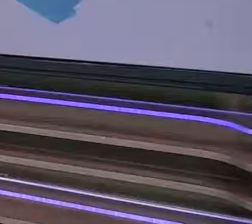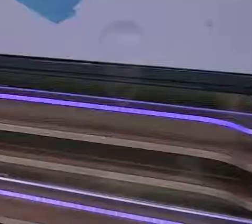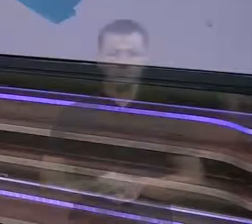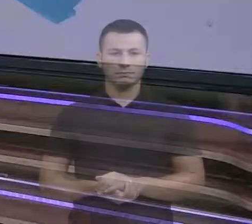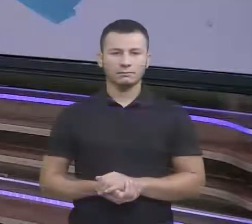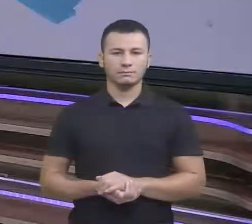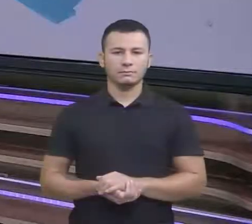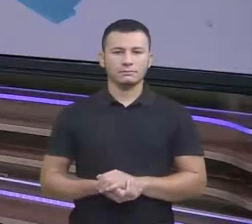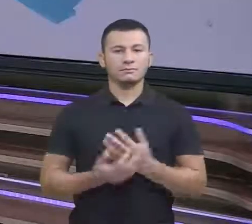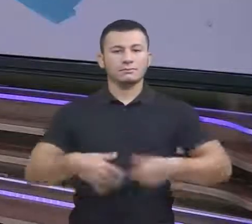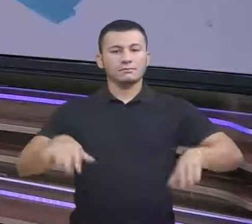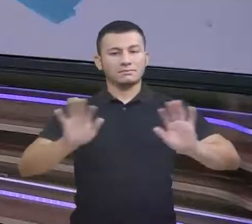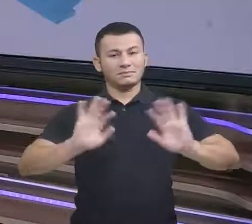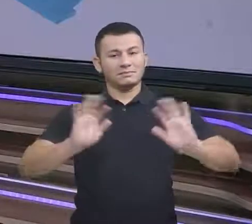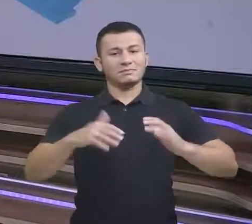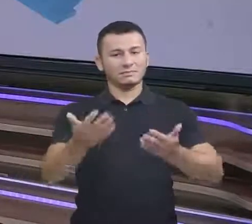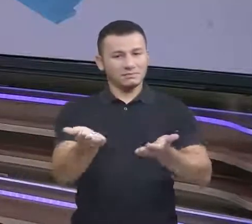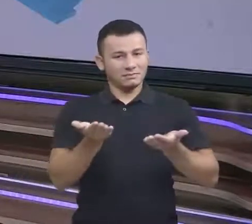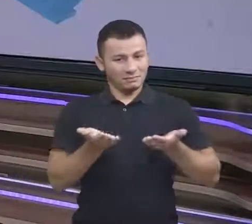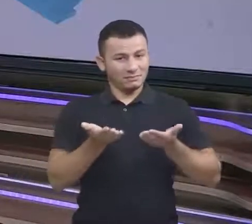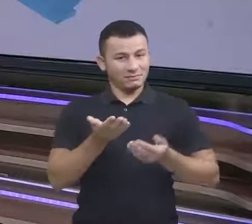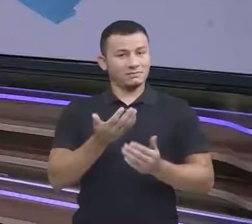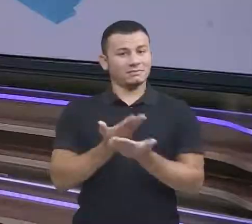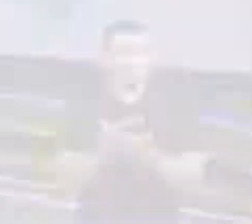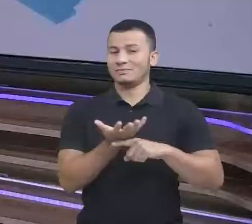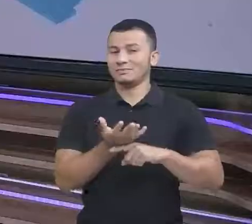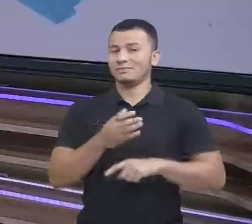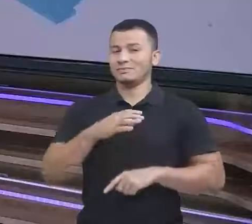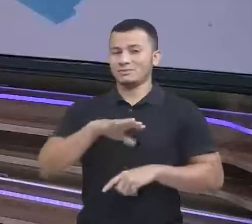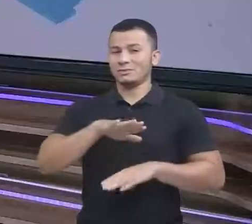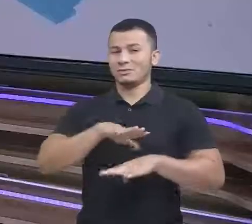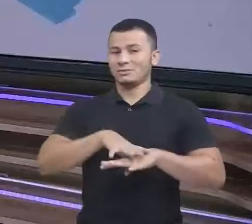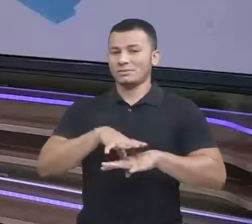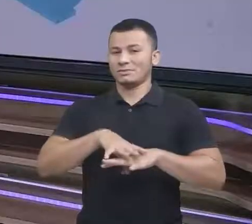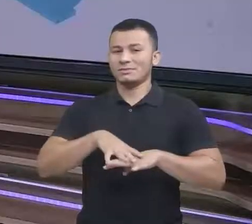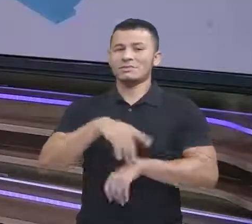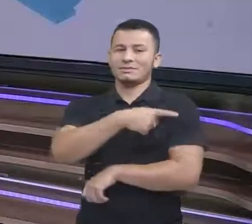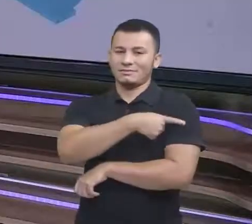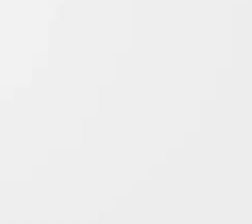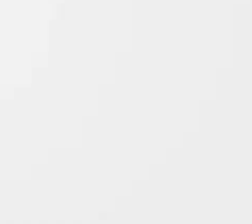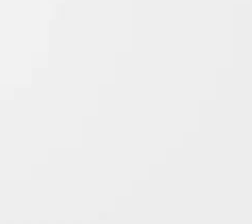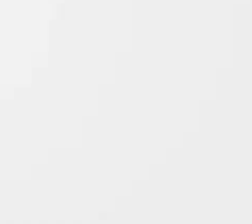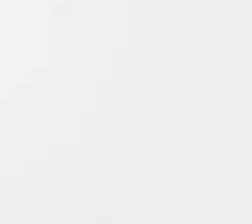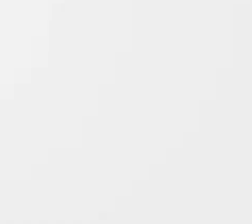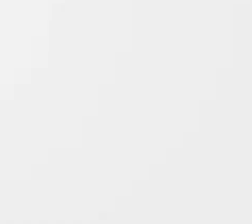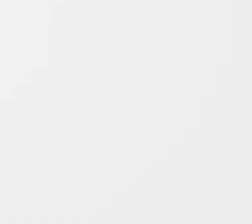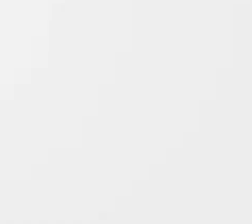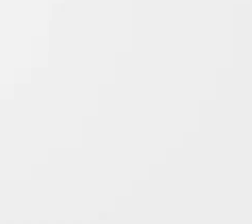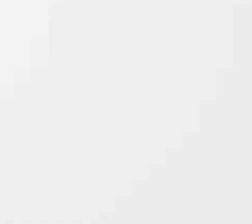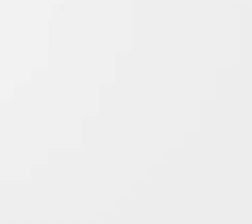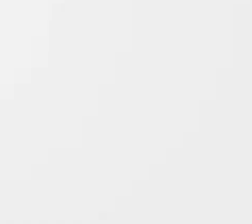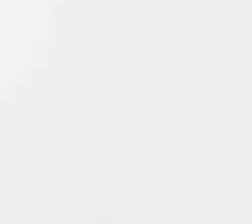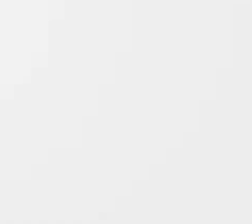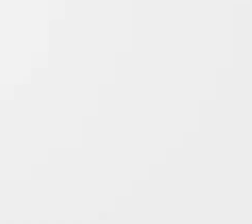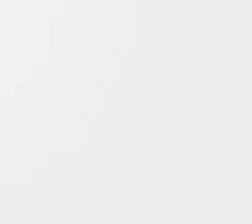o Olá sejam bem vindo ao aula em casa vamos ver o nosso conteúdo